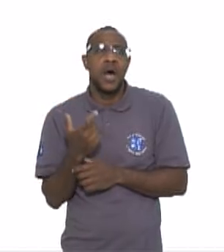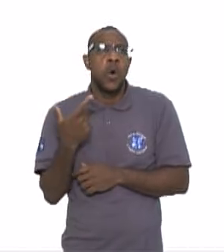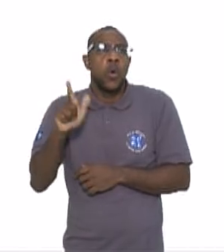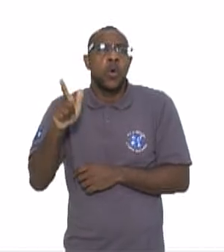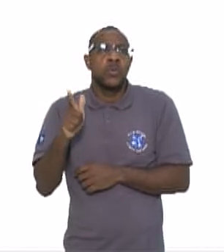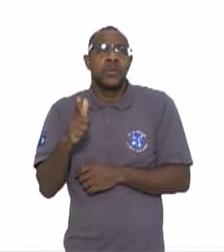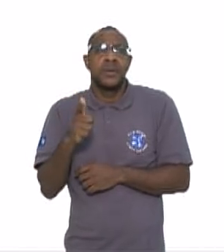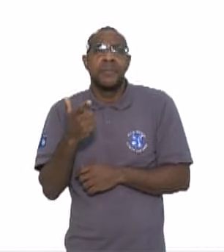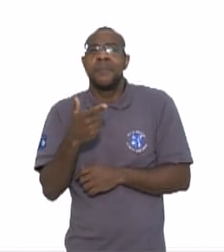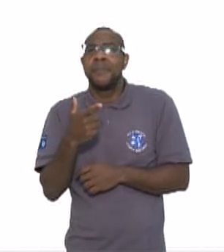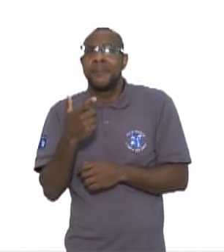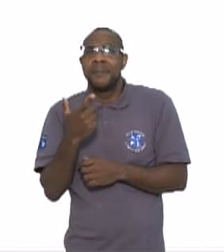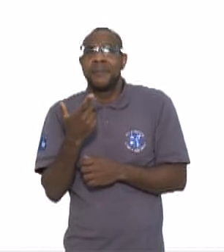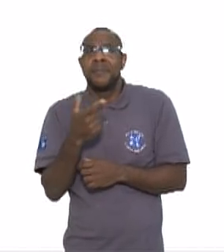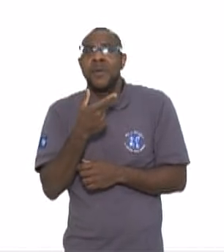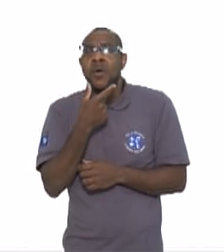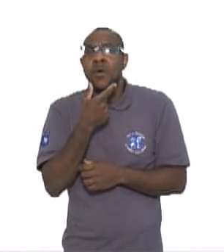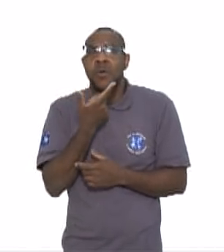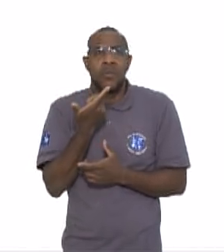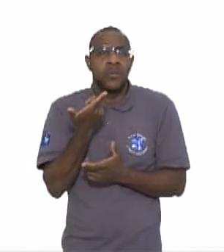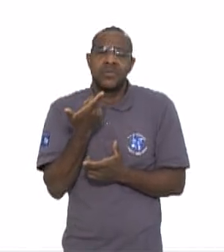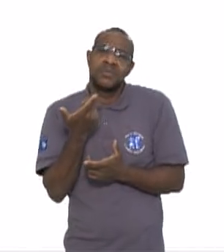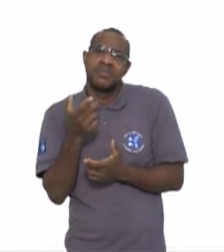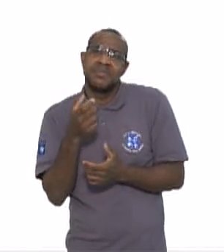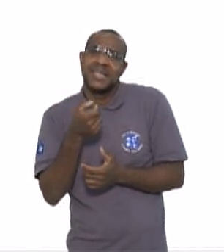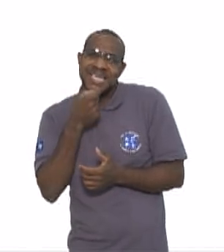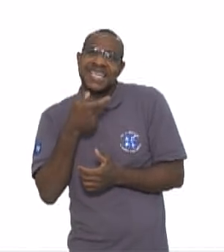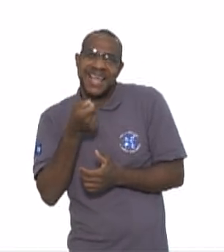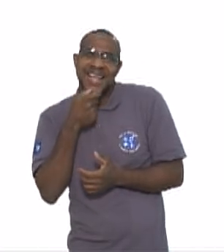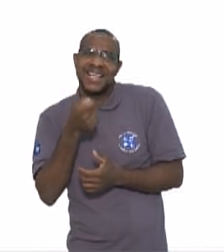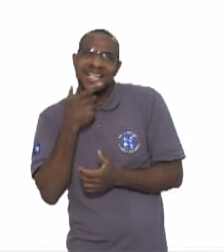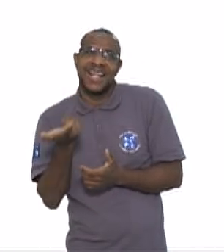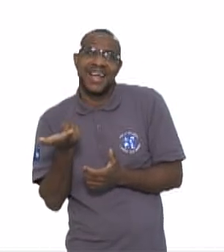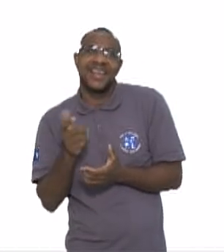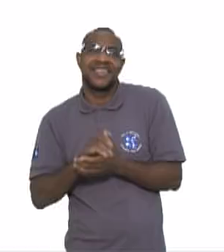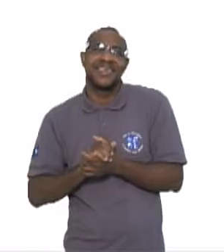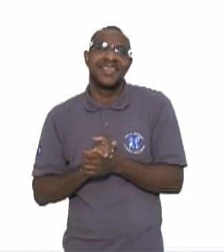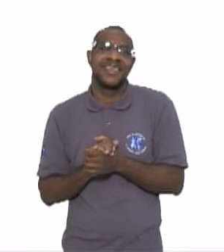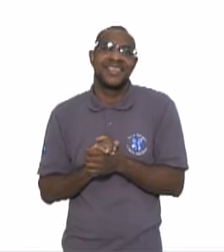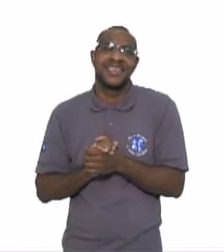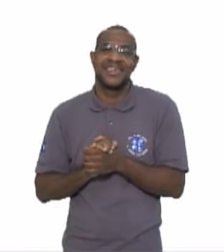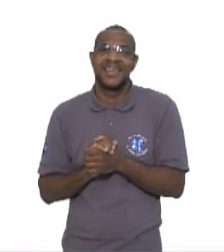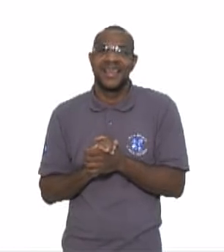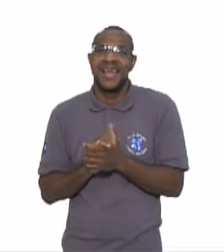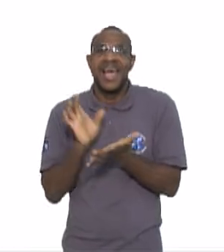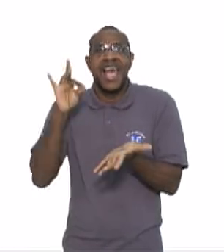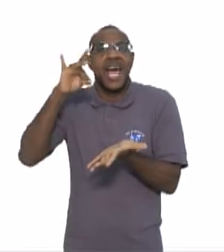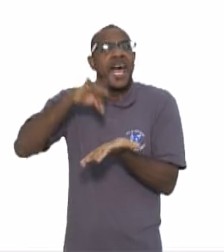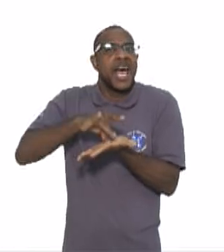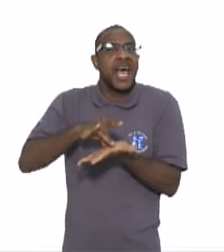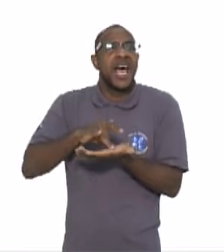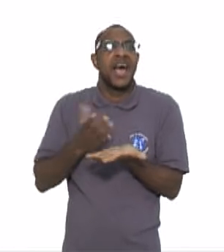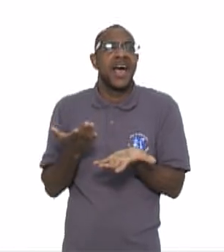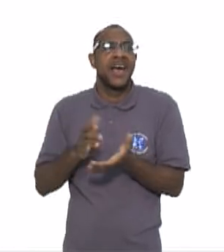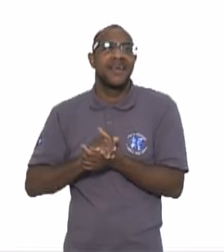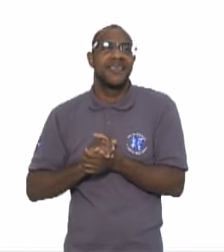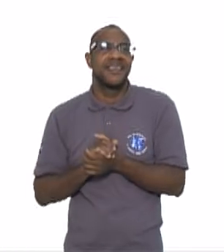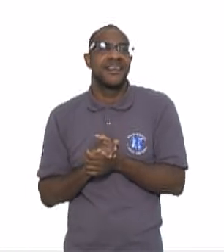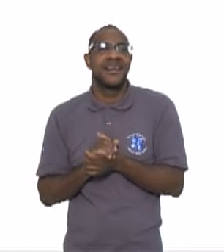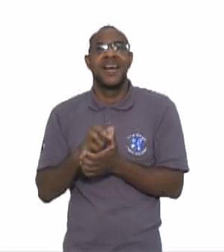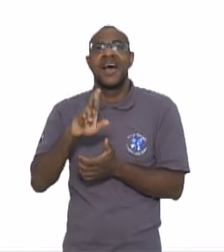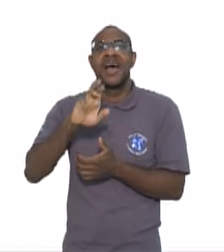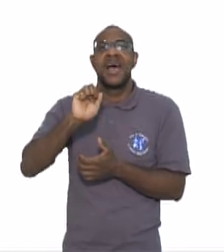engraçados, nenhum é definido exatamente como uma vaca, assim, realista, por exemplo. Tem um ali que é